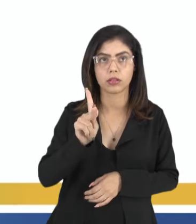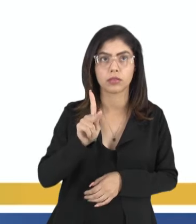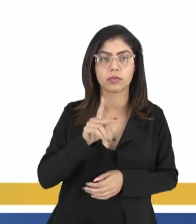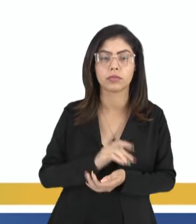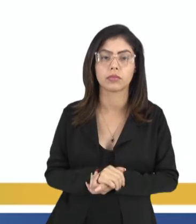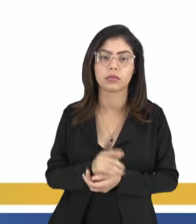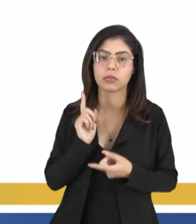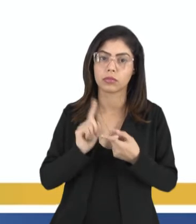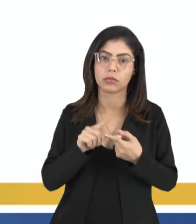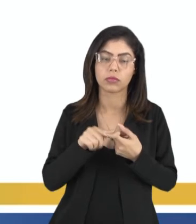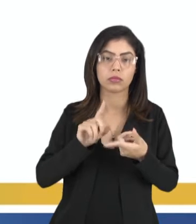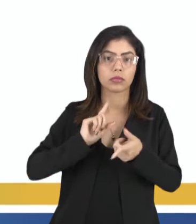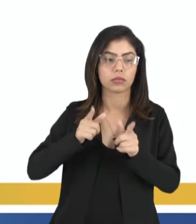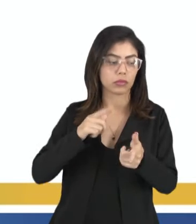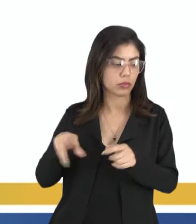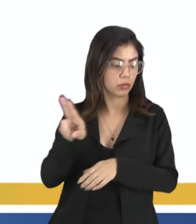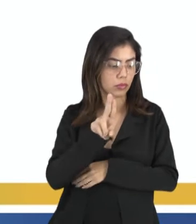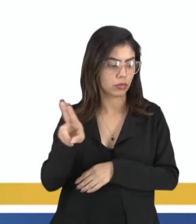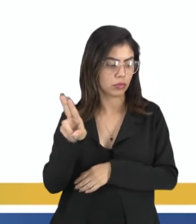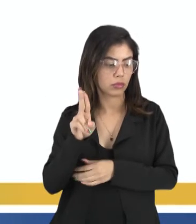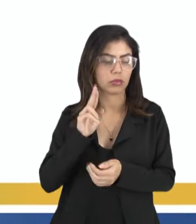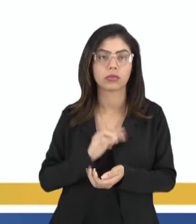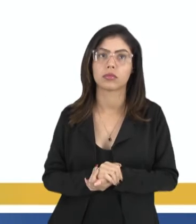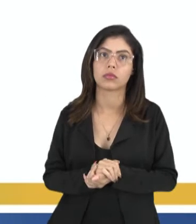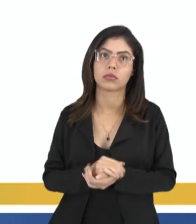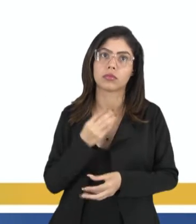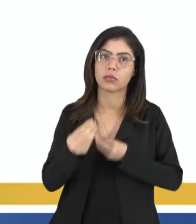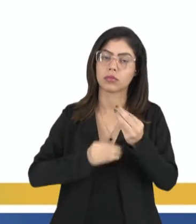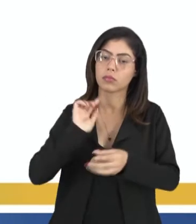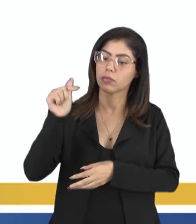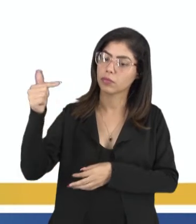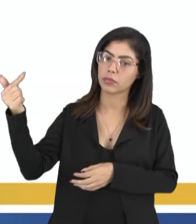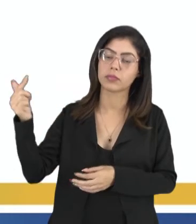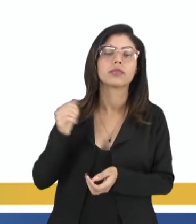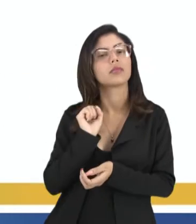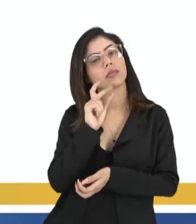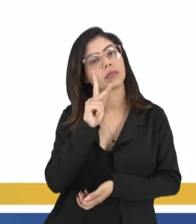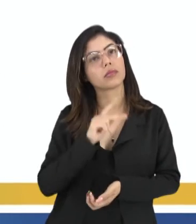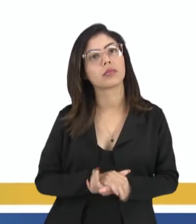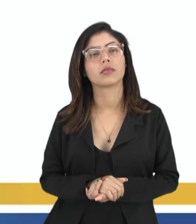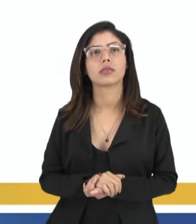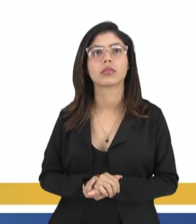que é a primeira letra do seu nome em latim, como os demais, ok?